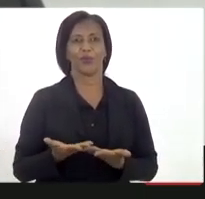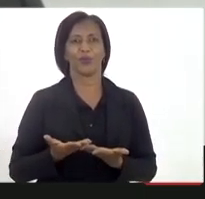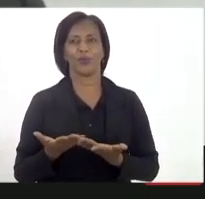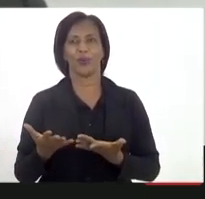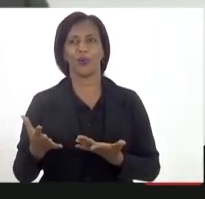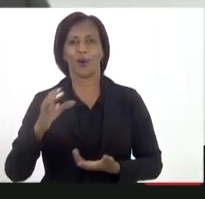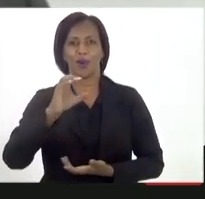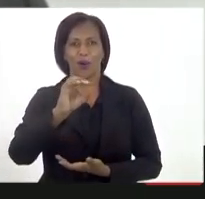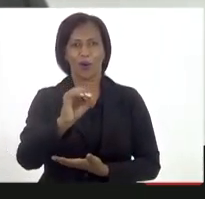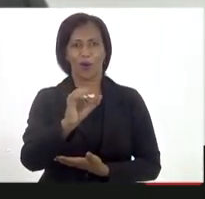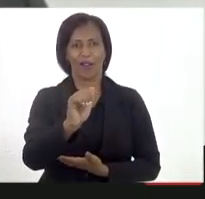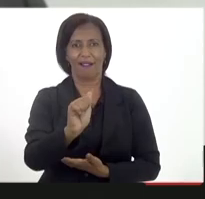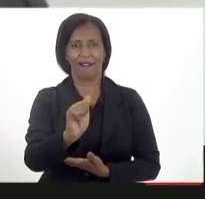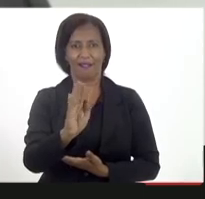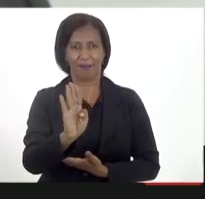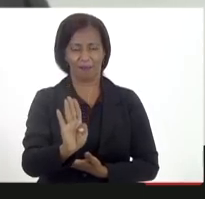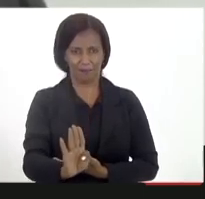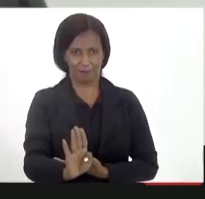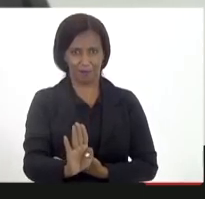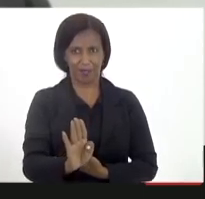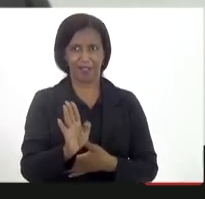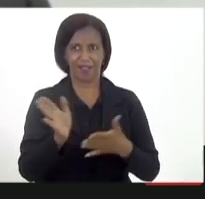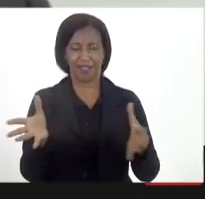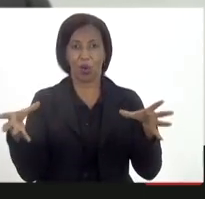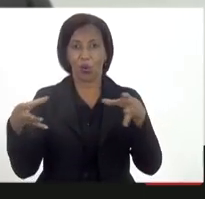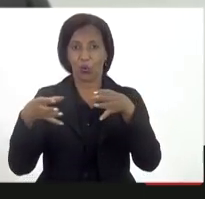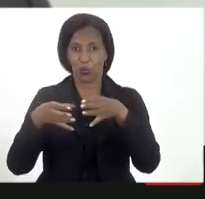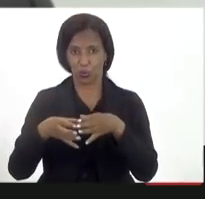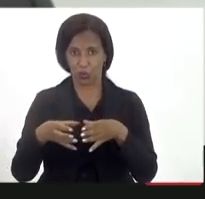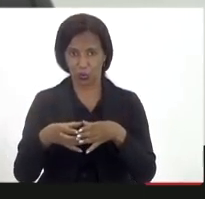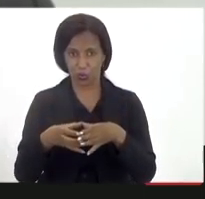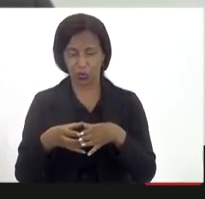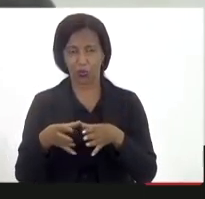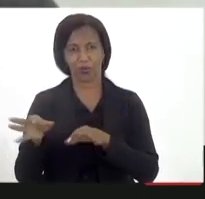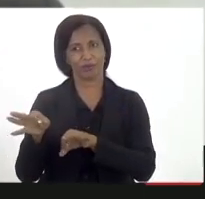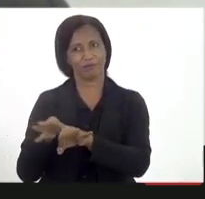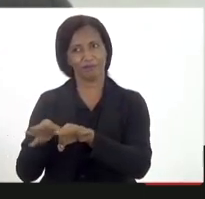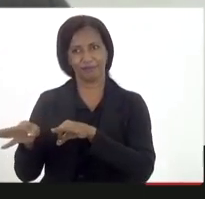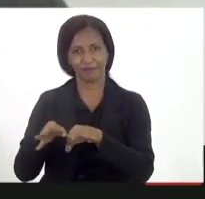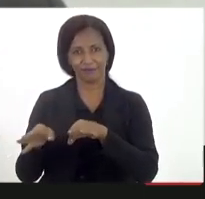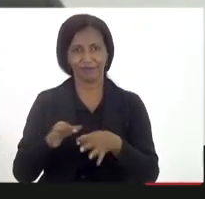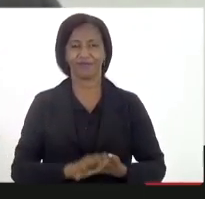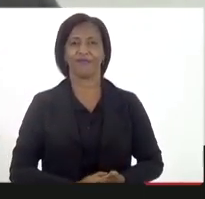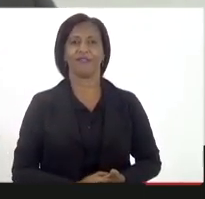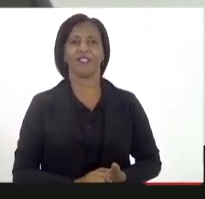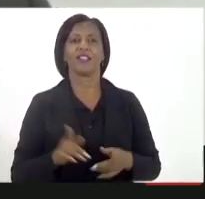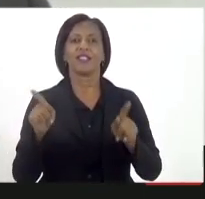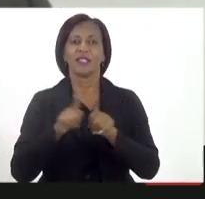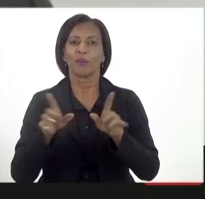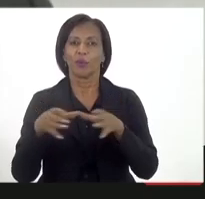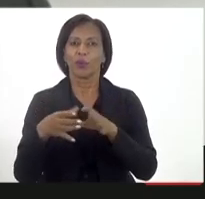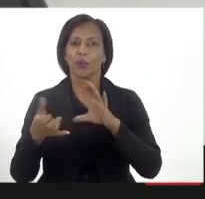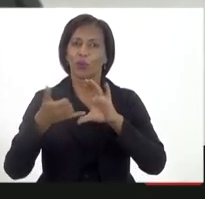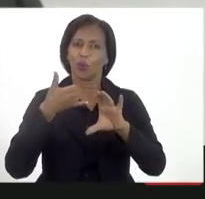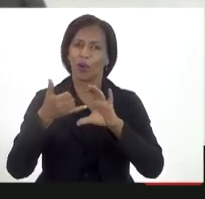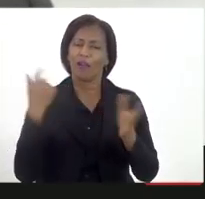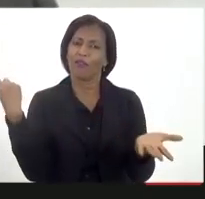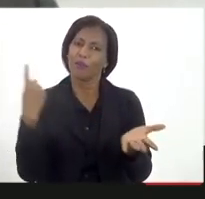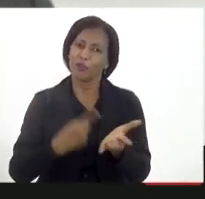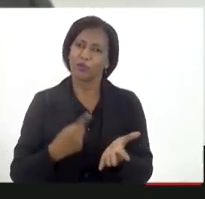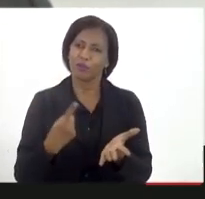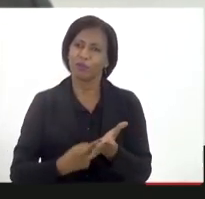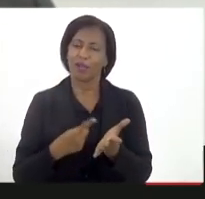Ordem dos Advogados do Brasil é instituído o grupo também o nosso grupo aqui é de WhatsApp Vamos